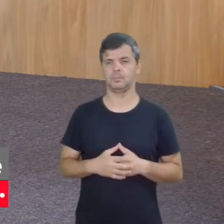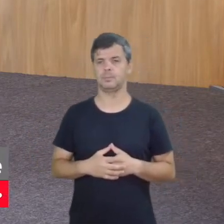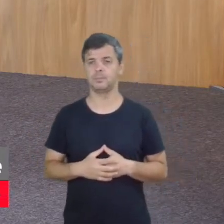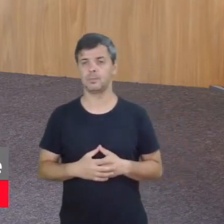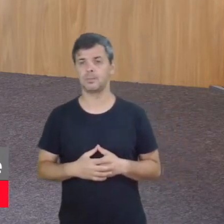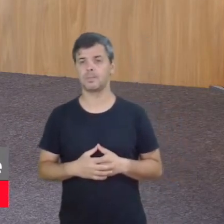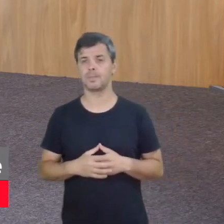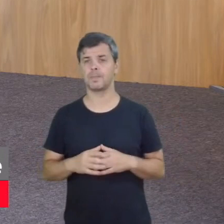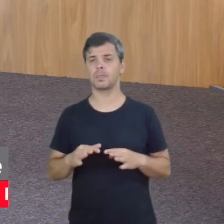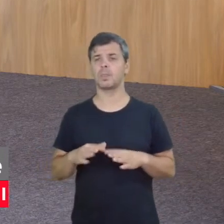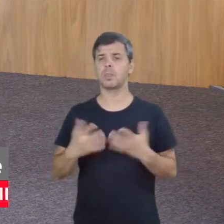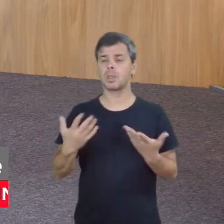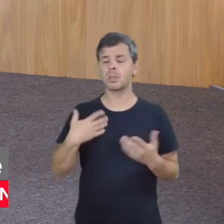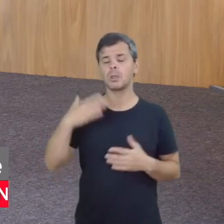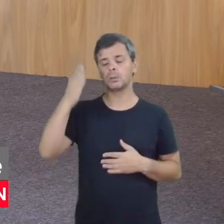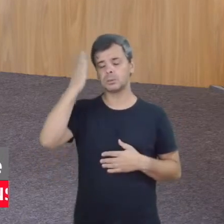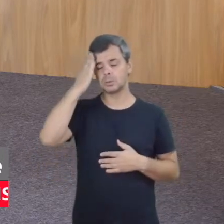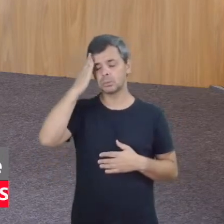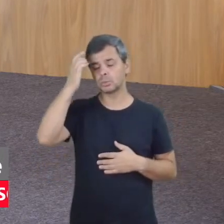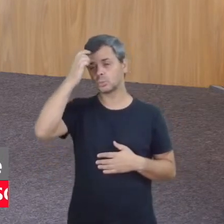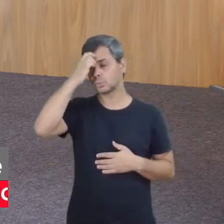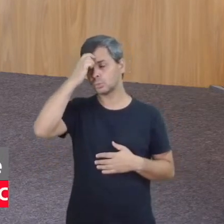Veja só, nós temos consciência que